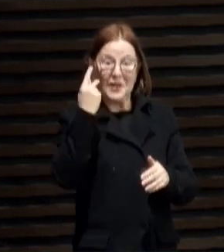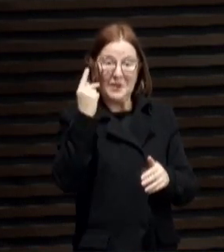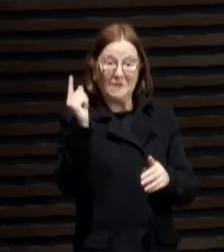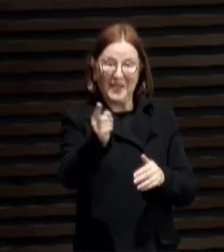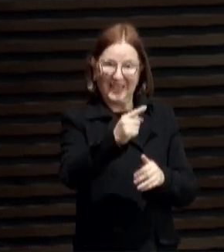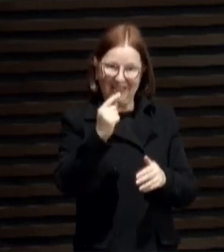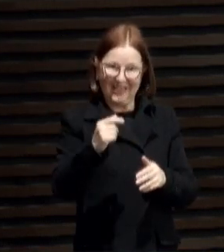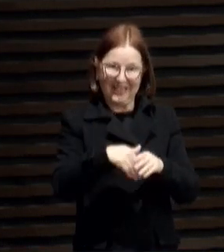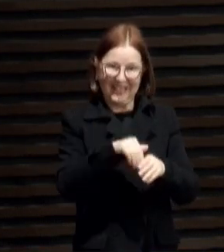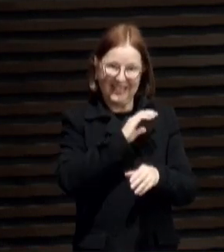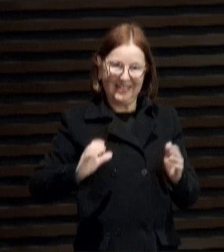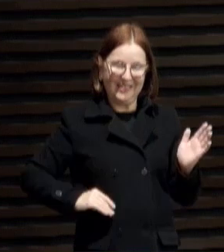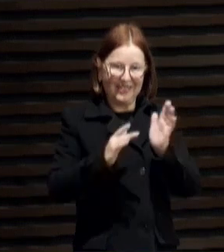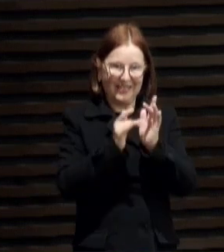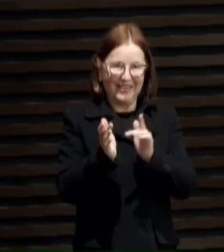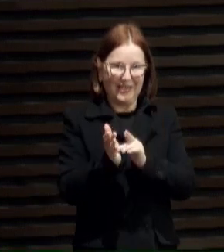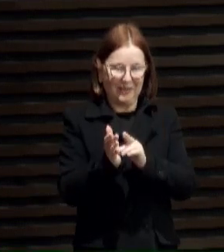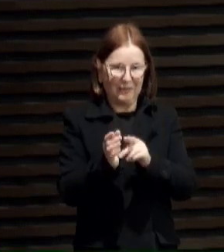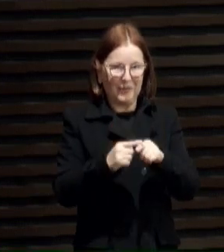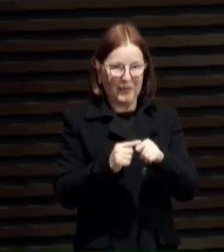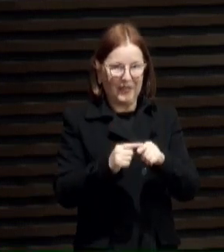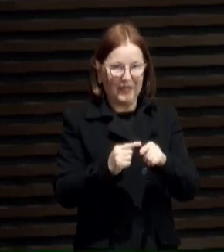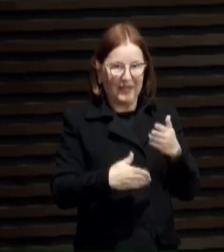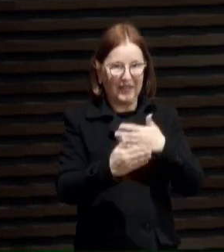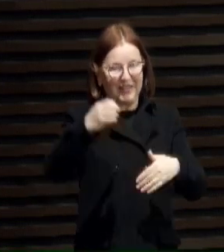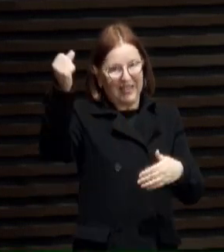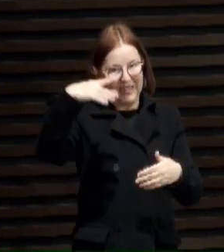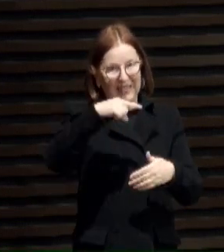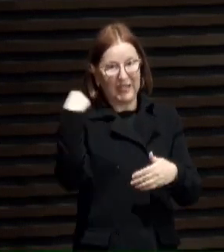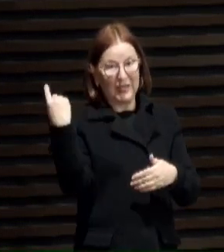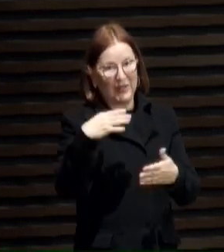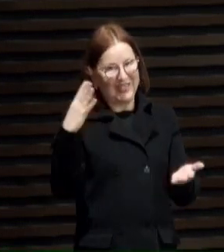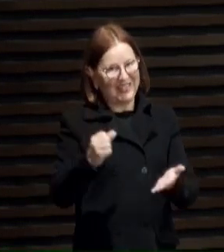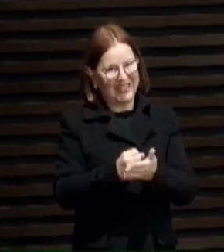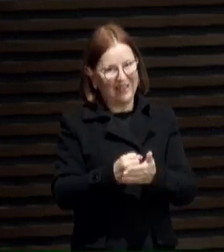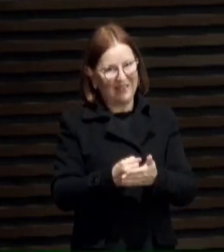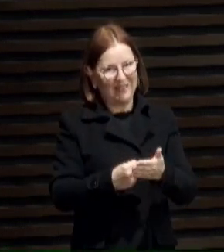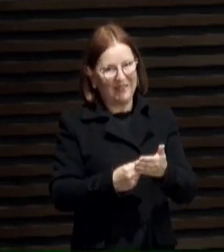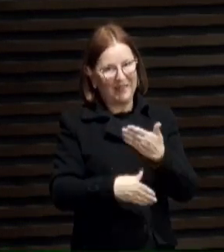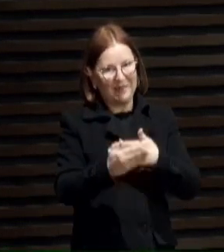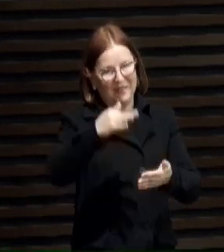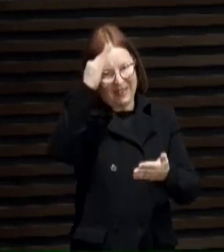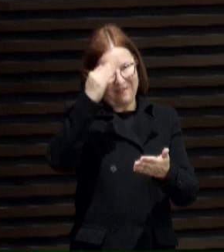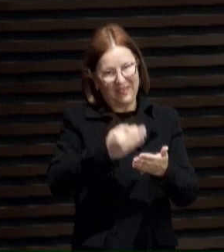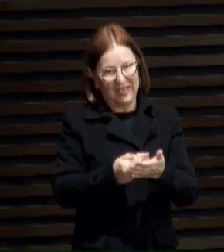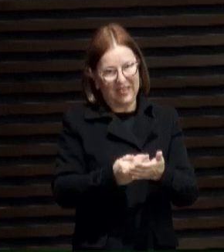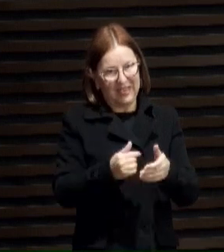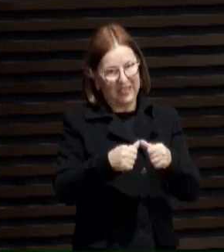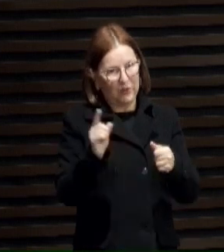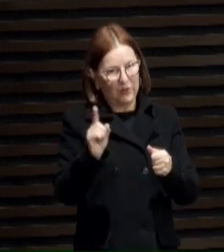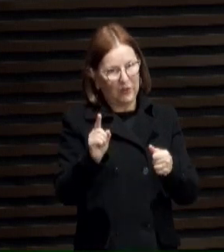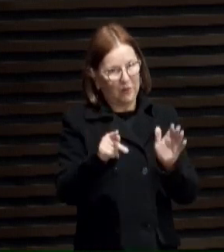Jesus. Porque pela graça sois salvos, mediante a fé. E isto não vem de vós, é dom de